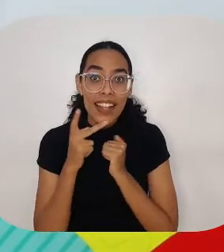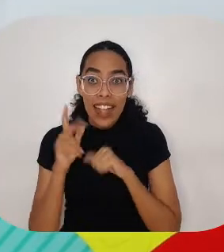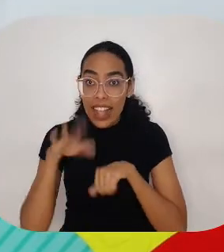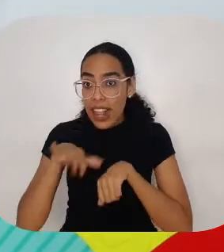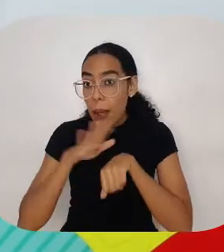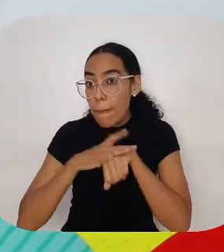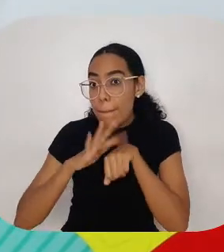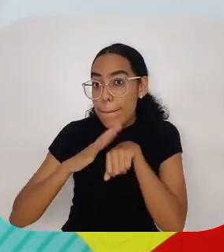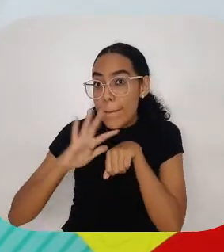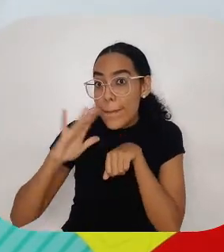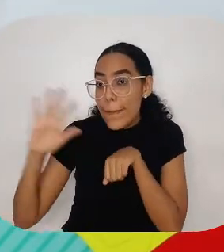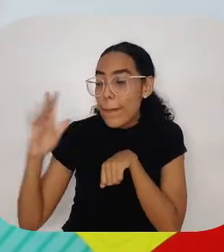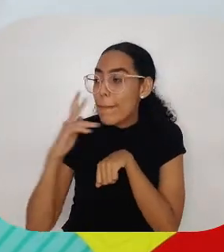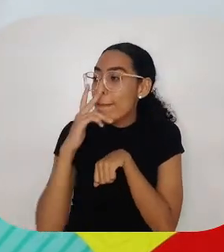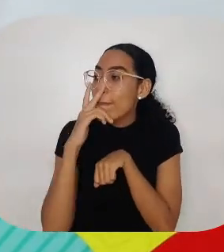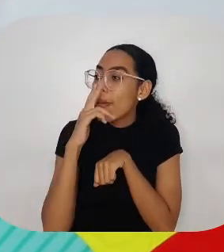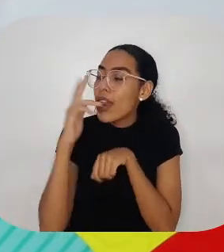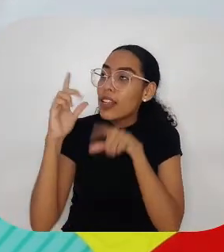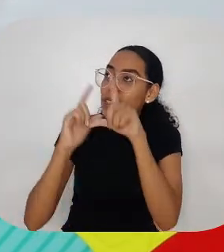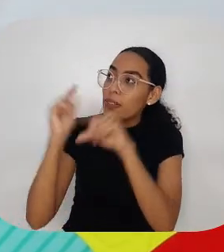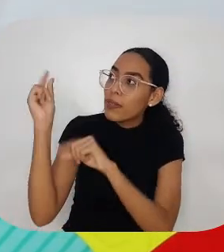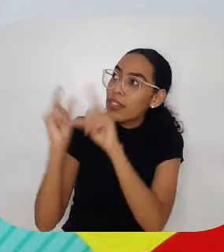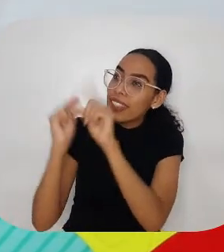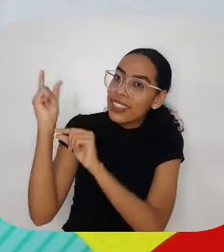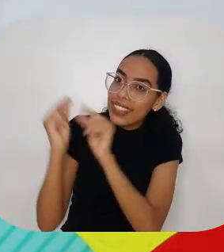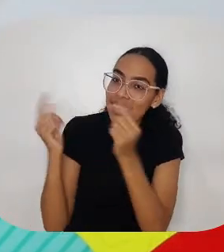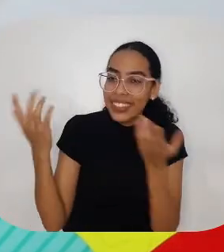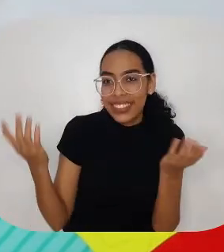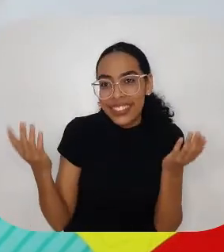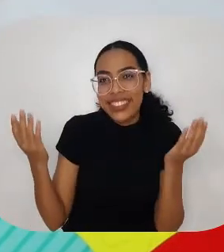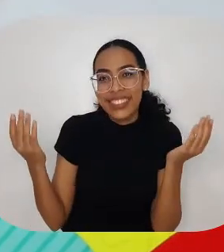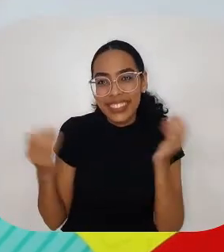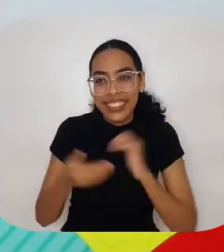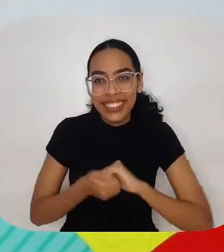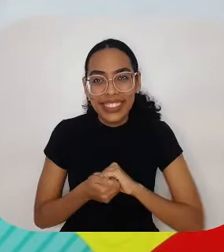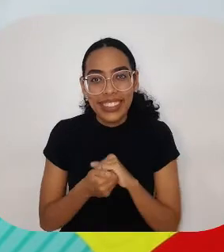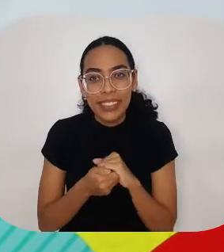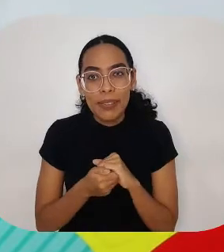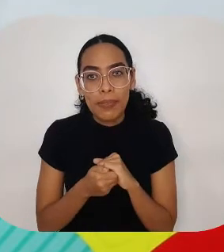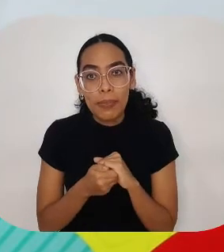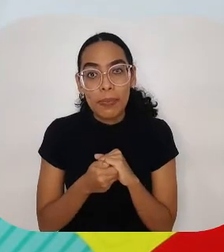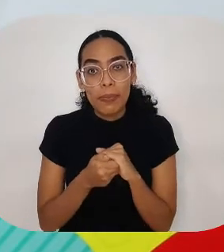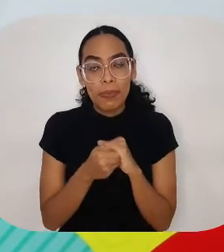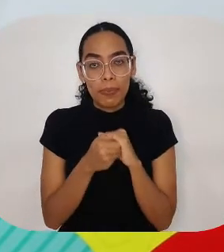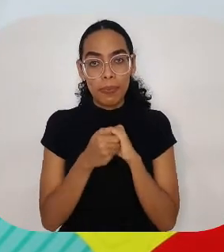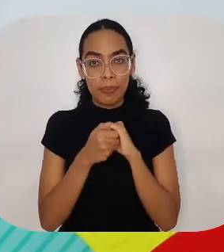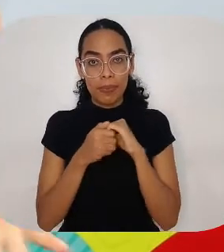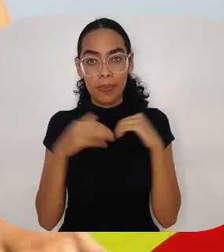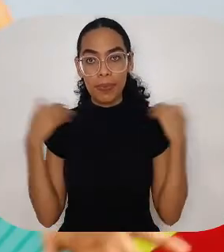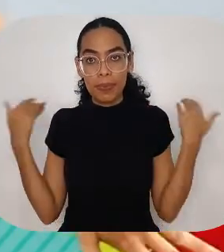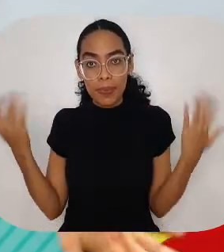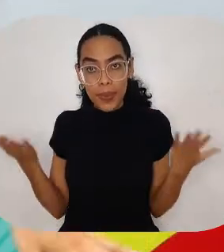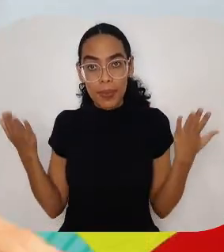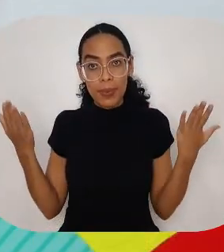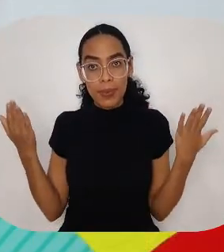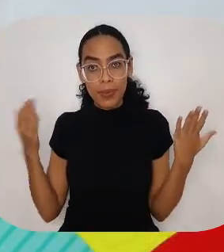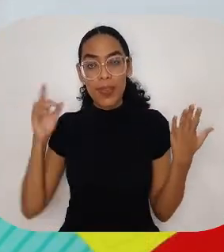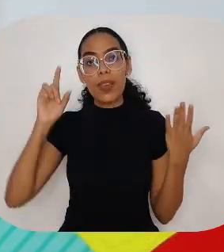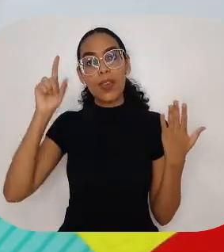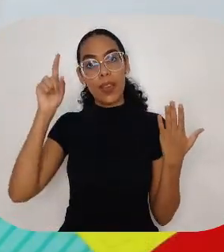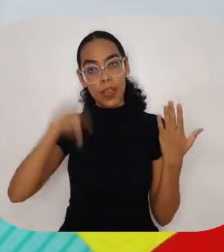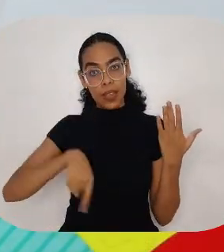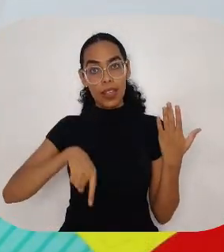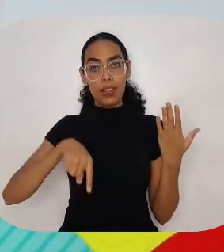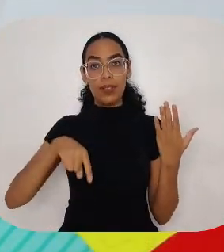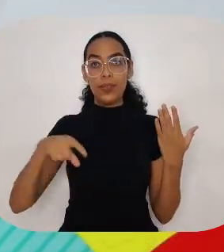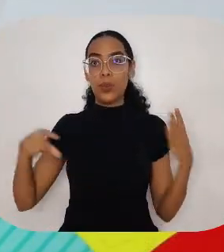ela brilhava como se fosse uma estrela. Uma estrela. E aí, eles se juntaram